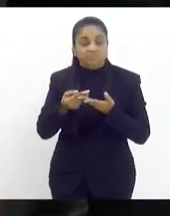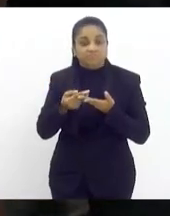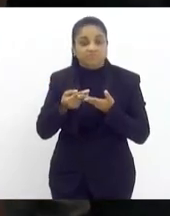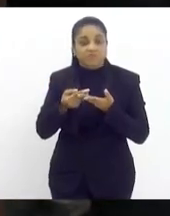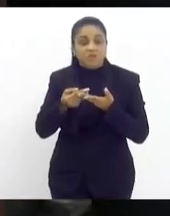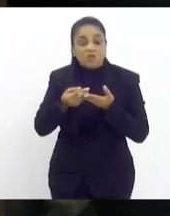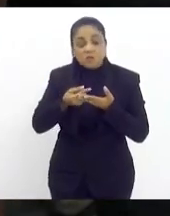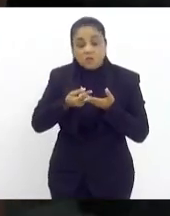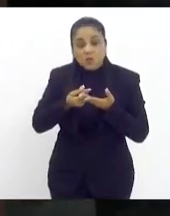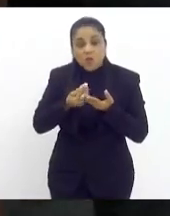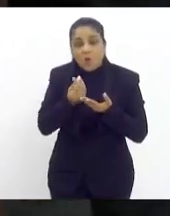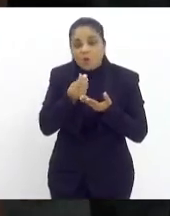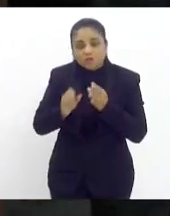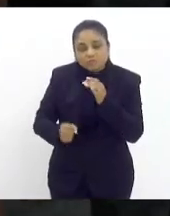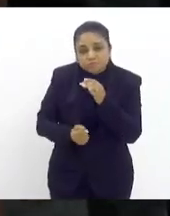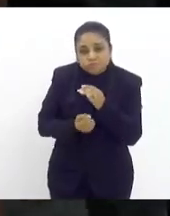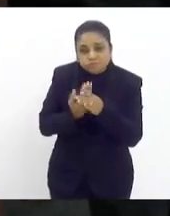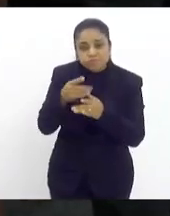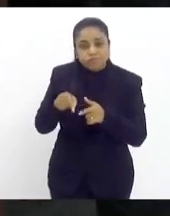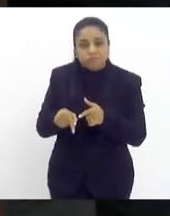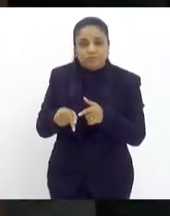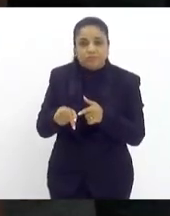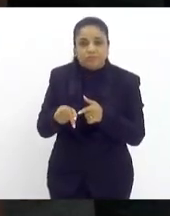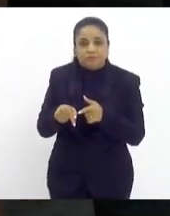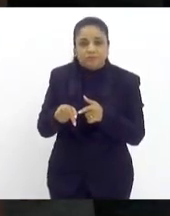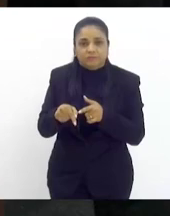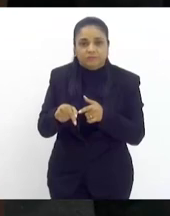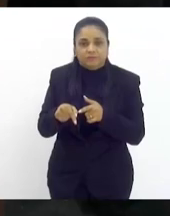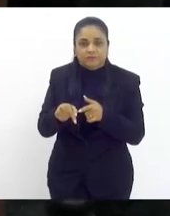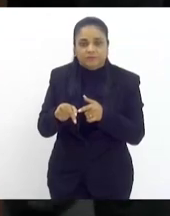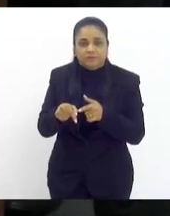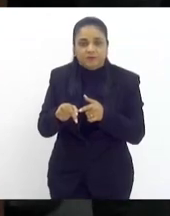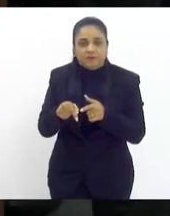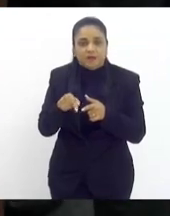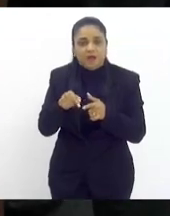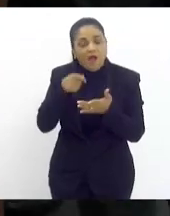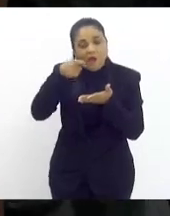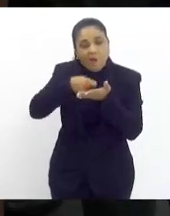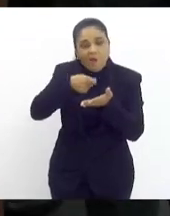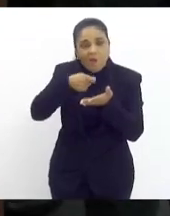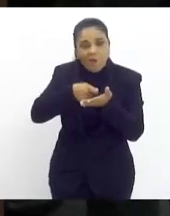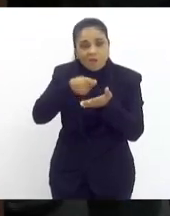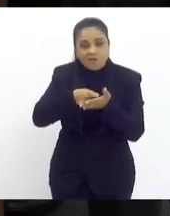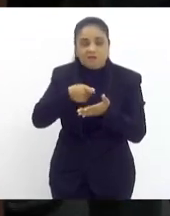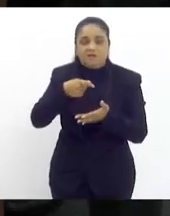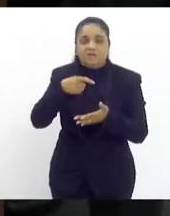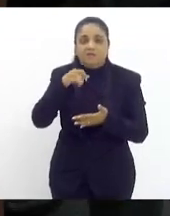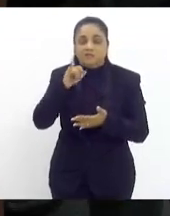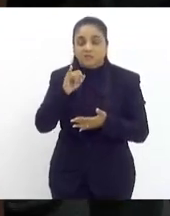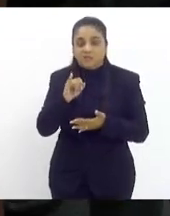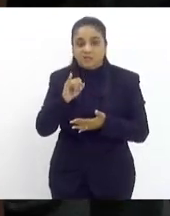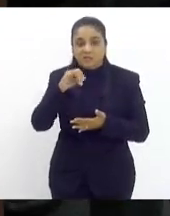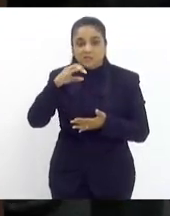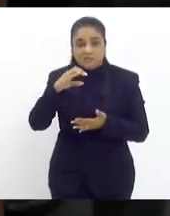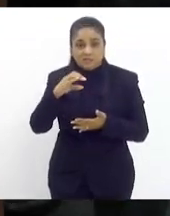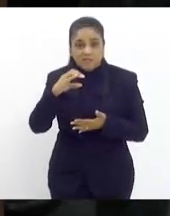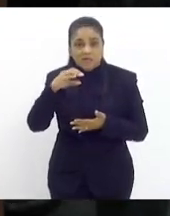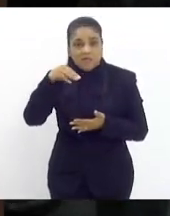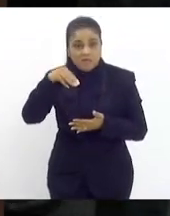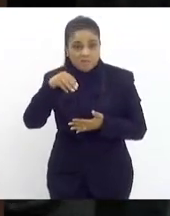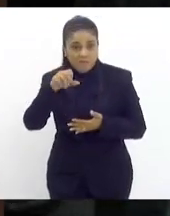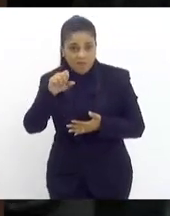na origem Quando a constituição da imunidade a cobrança de ICMS no petróleo